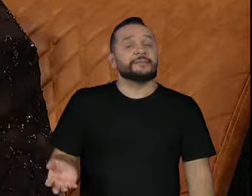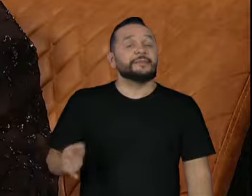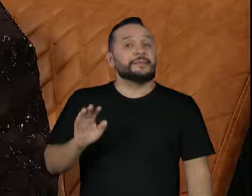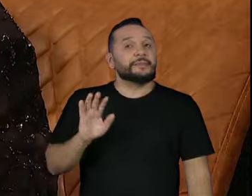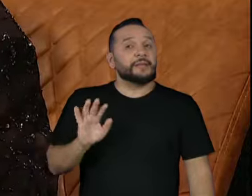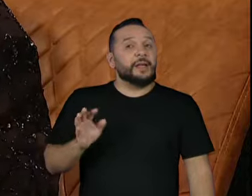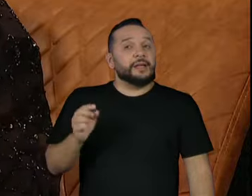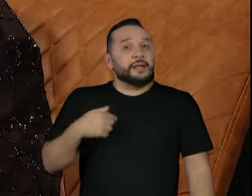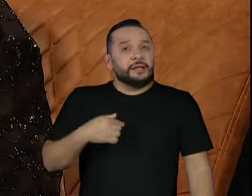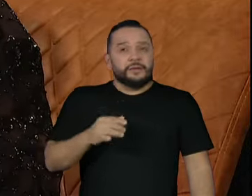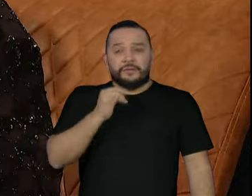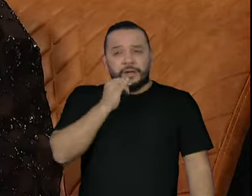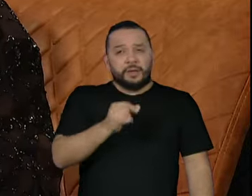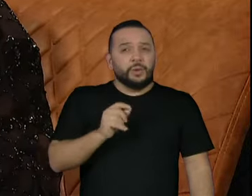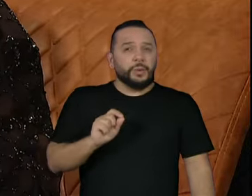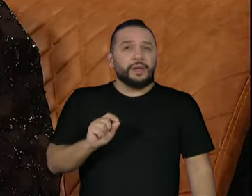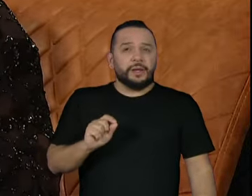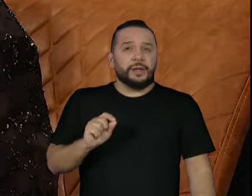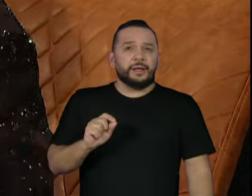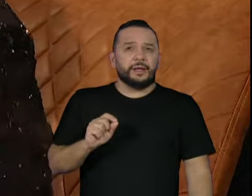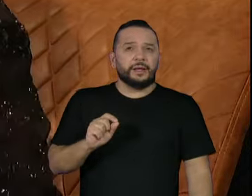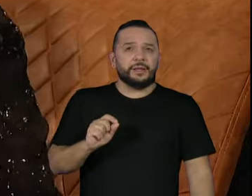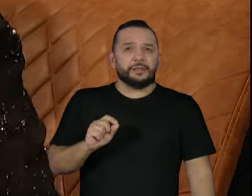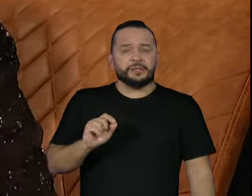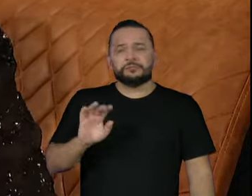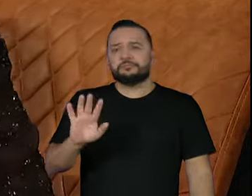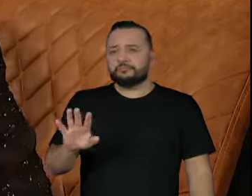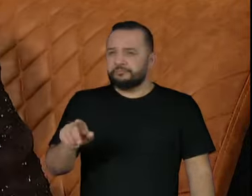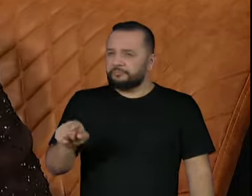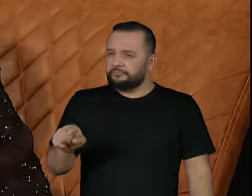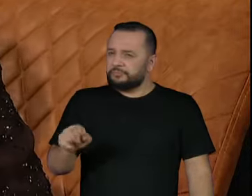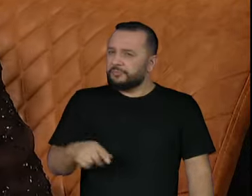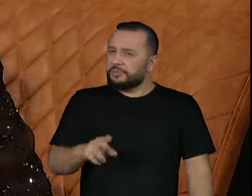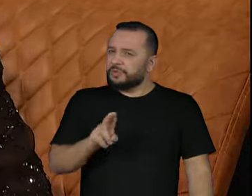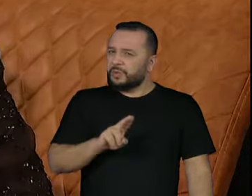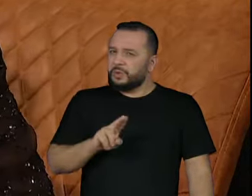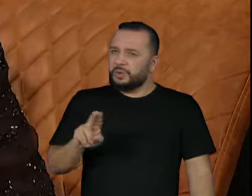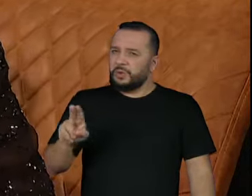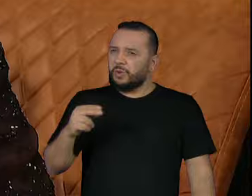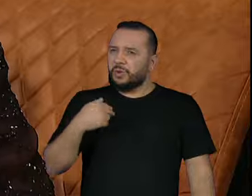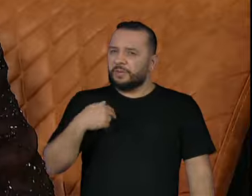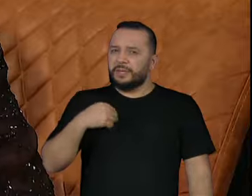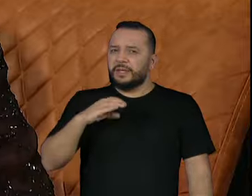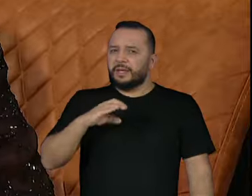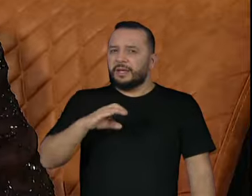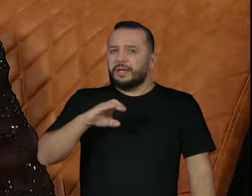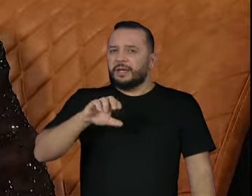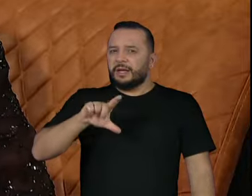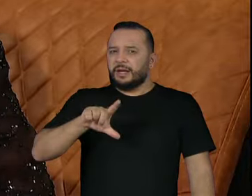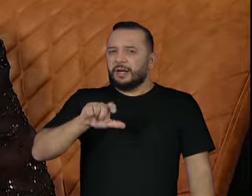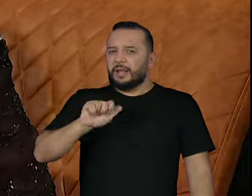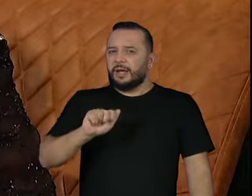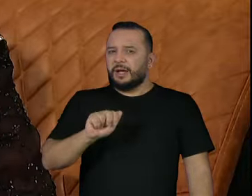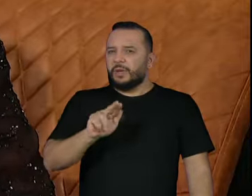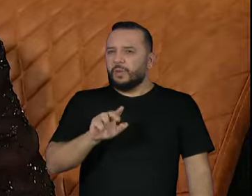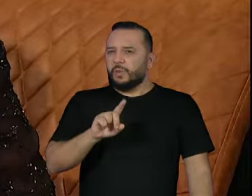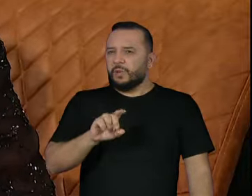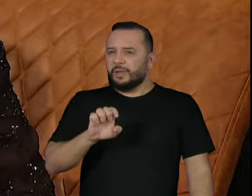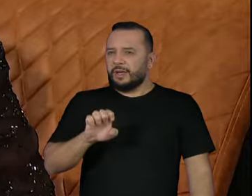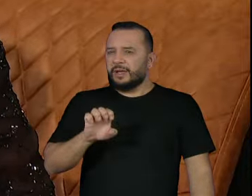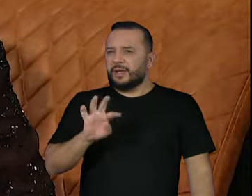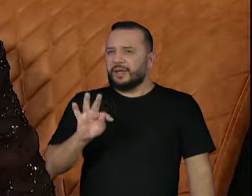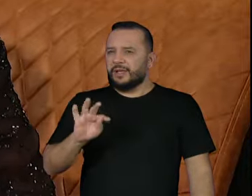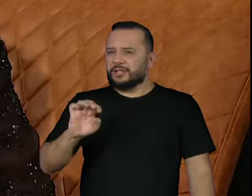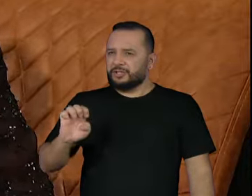falou assim, mas é o seguinte, o seu nome, né, de artista, né, Claudete Clauber, você está querendo